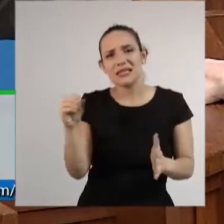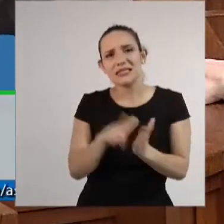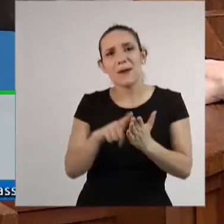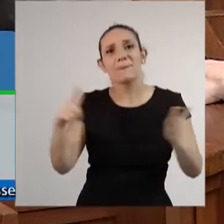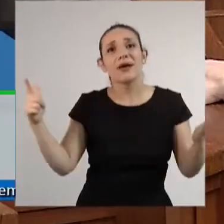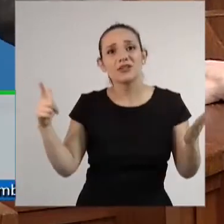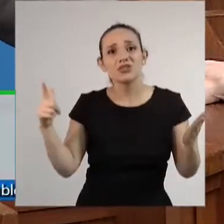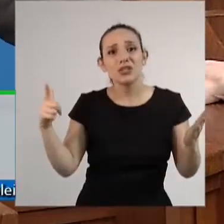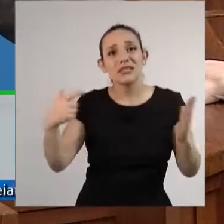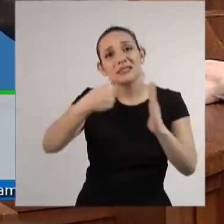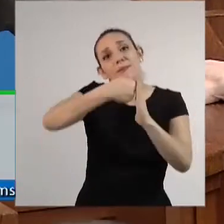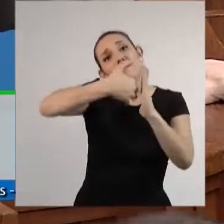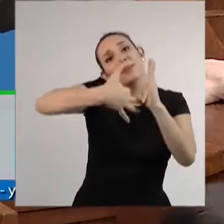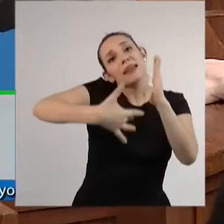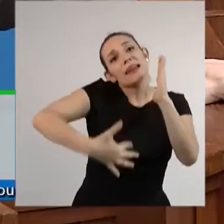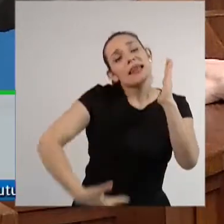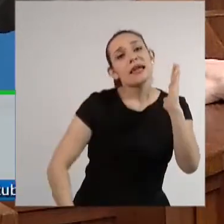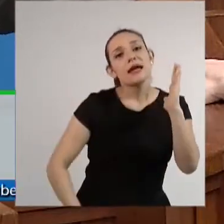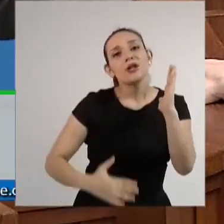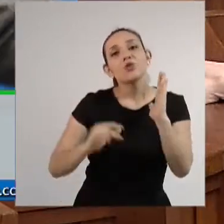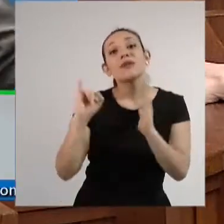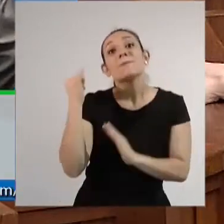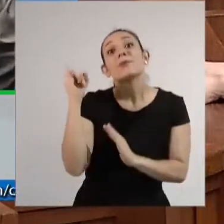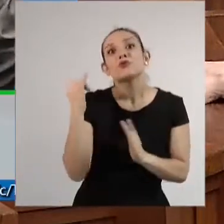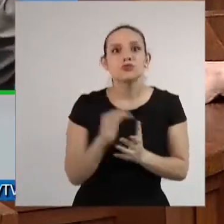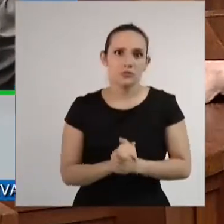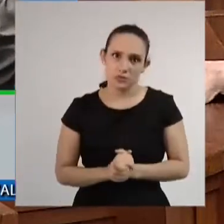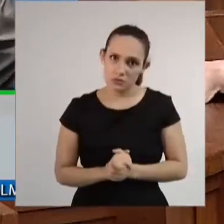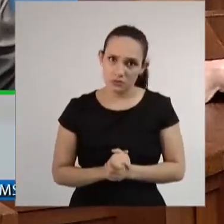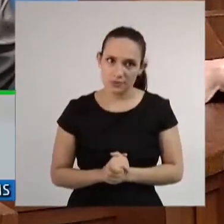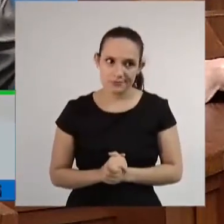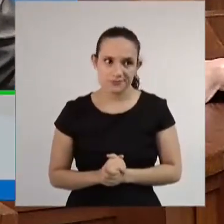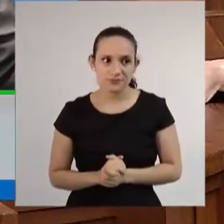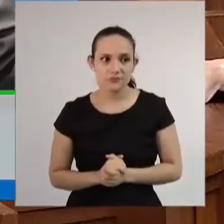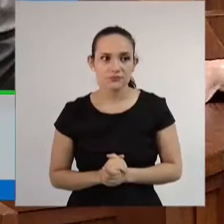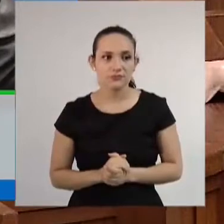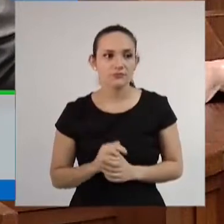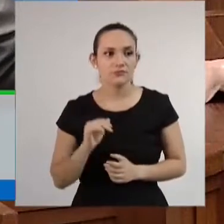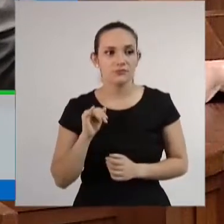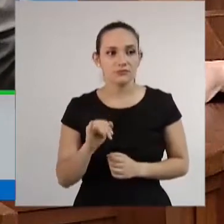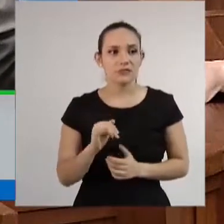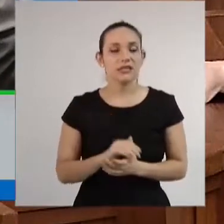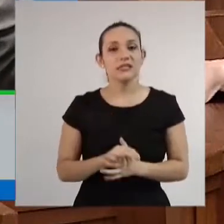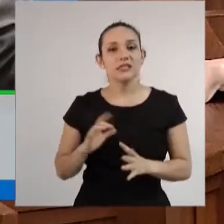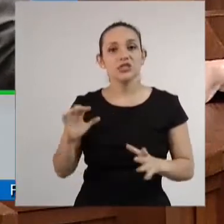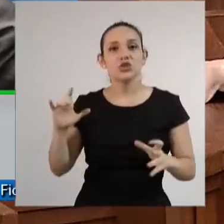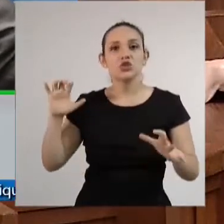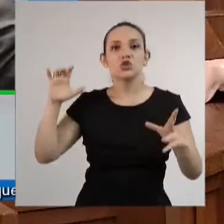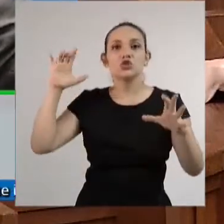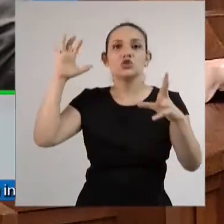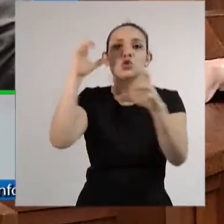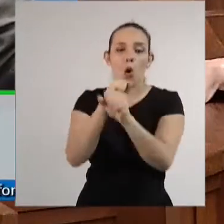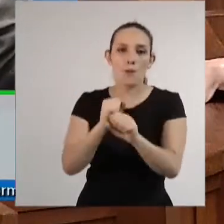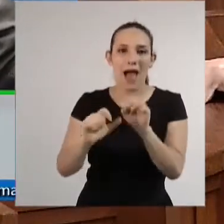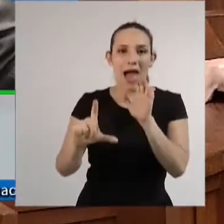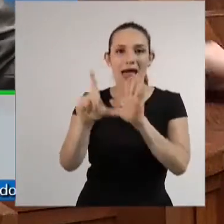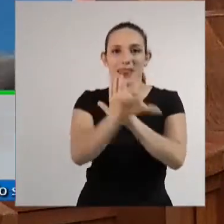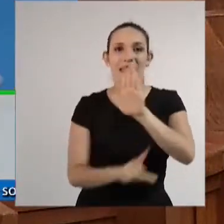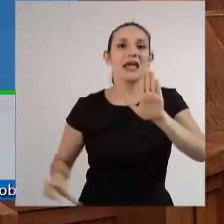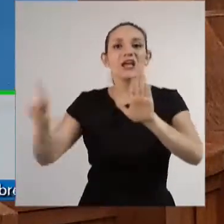Distrito Federal, tem uma legislação que, se nós fôssemos juntar aqui, daria do chão ao teto da Assembleia